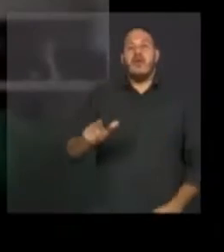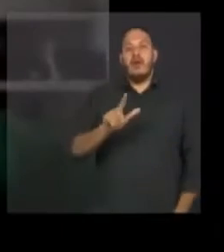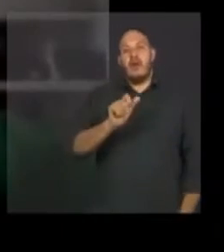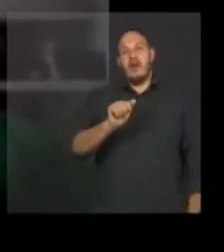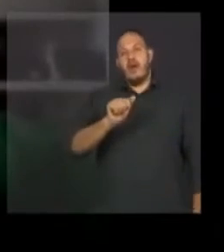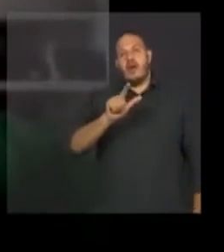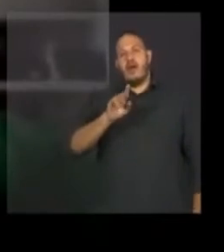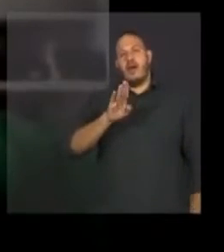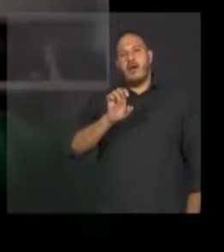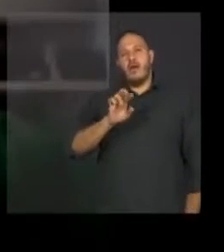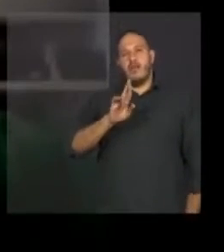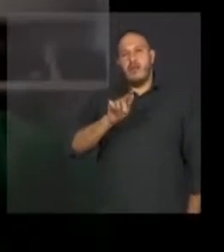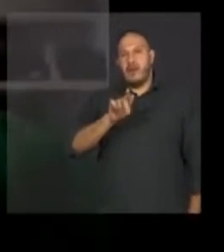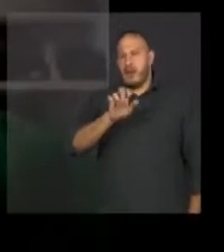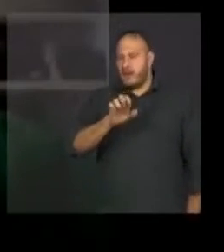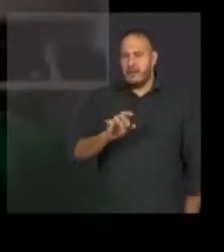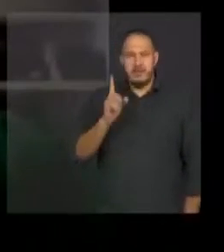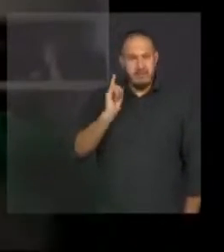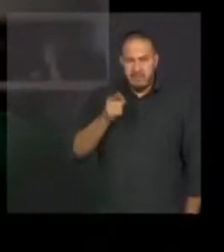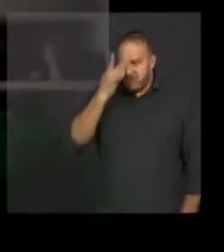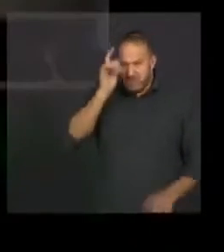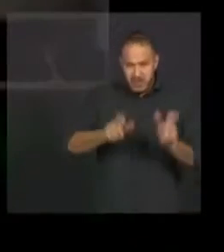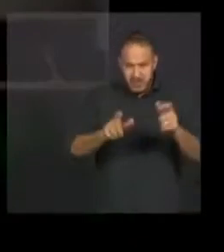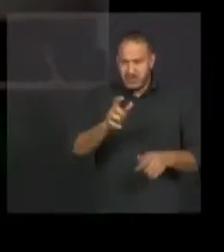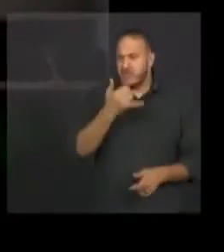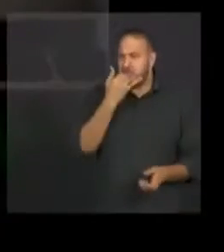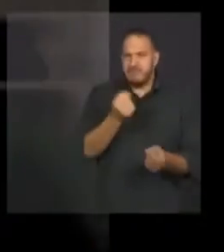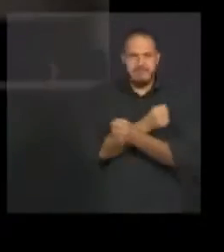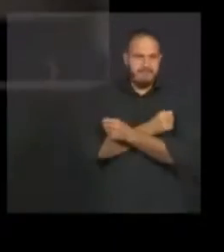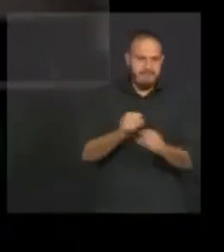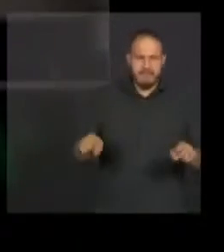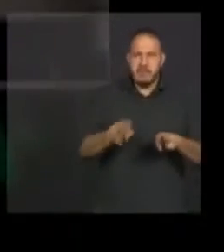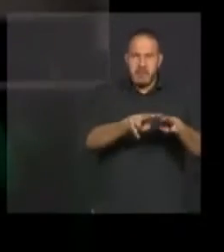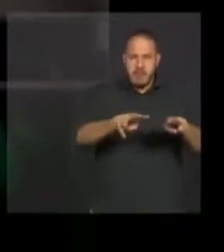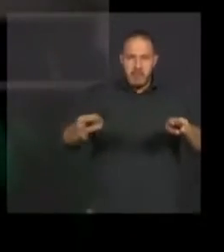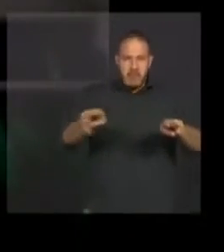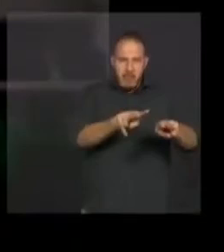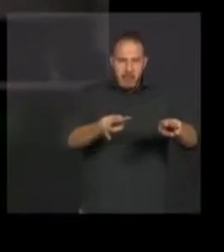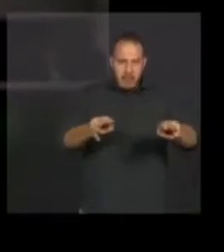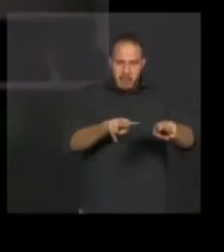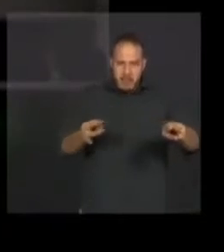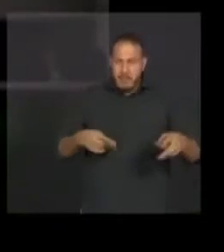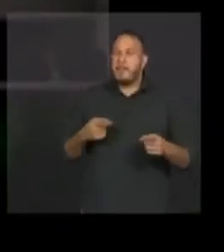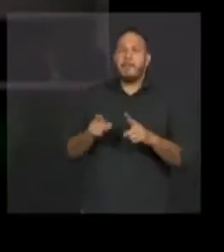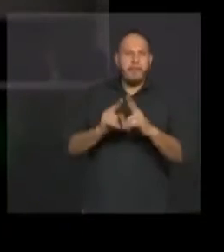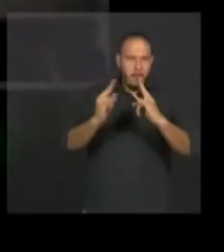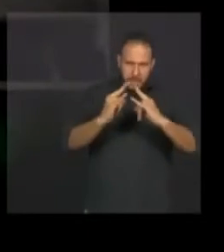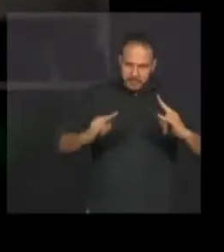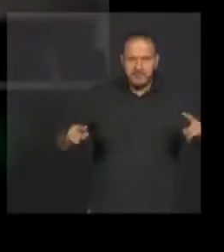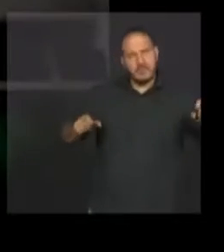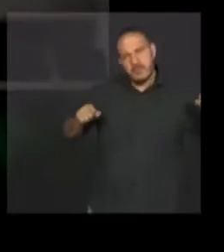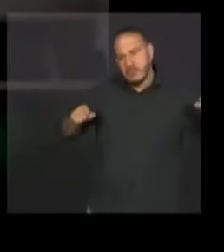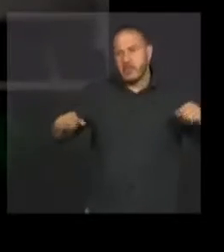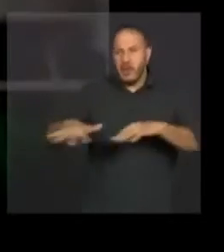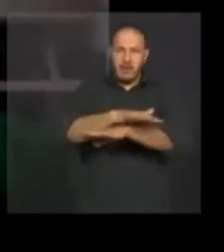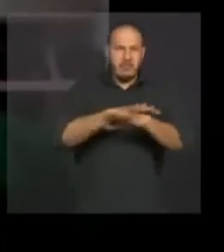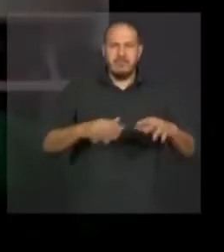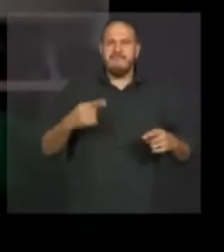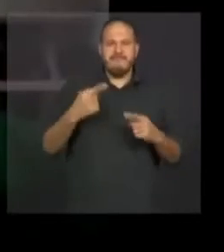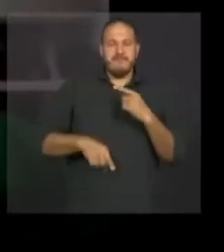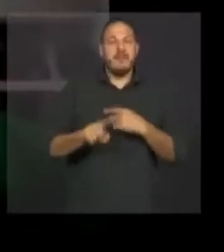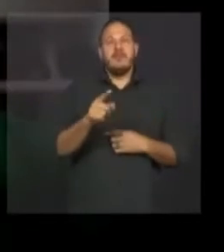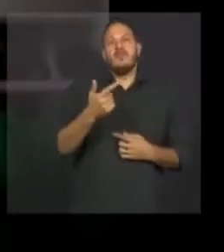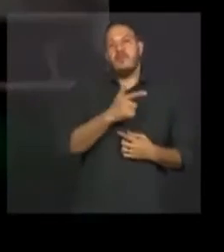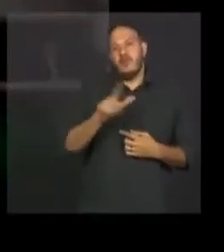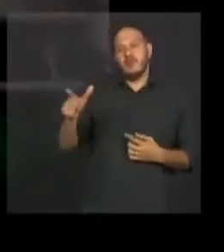para 1.000 pessoas é um lugar inadequado. Um camping para dezenas, centenas de pessoas também não é exatamente o melhor lugar. Eu vou, então, numa